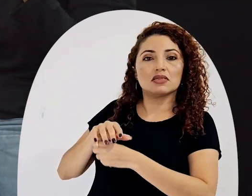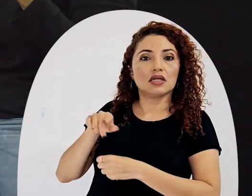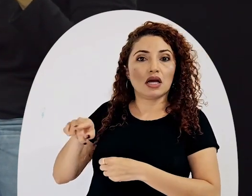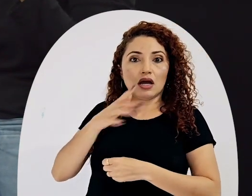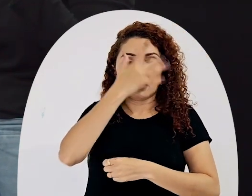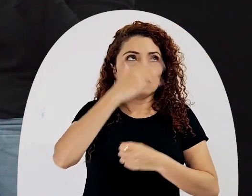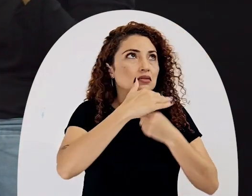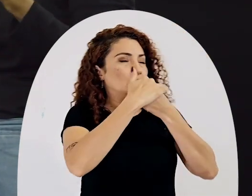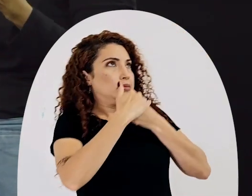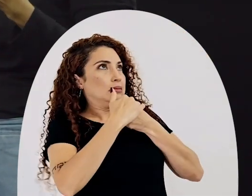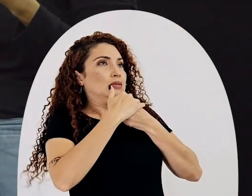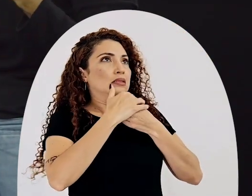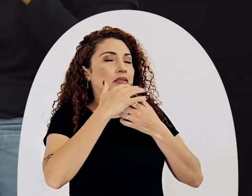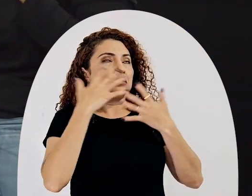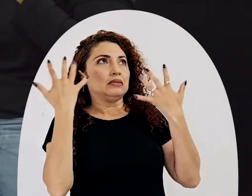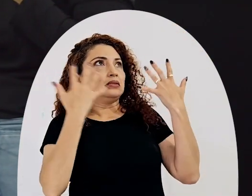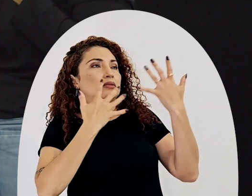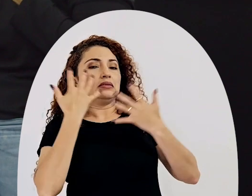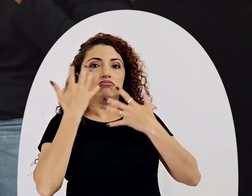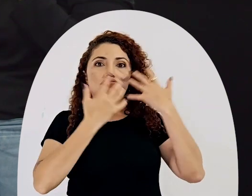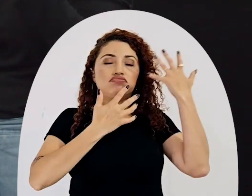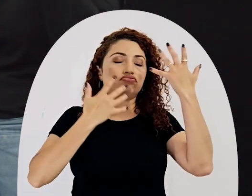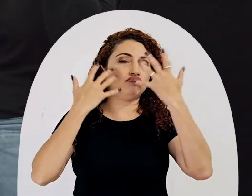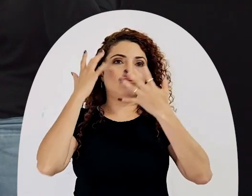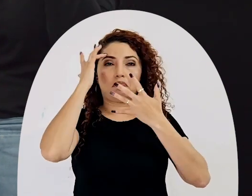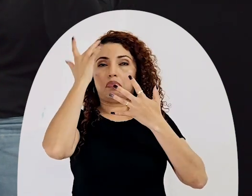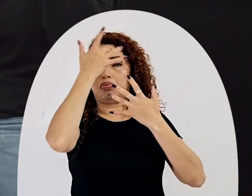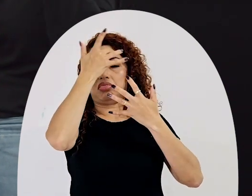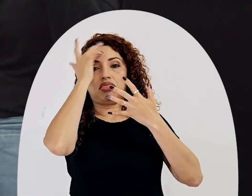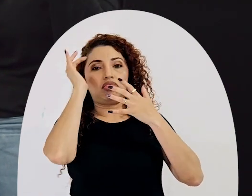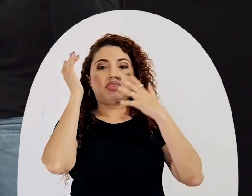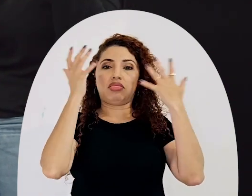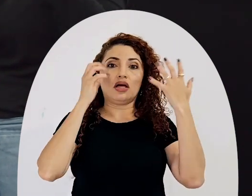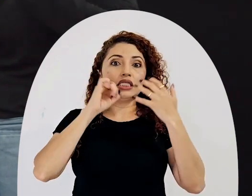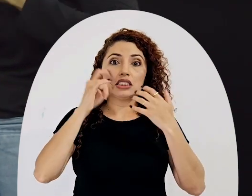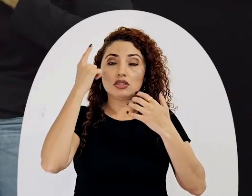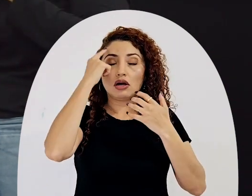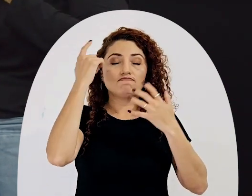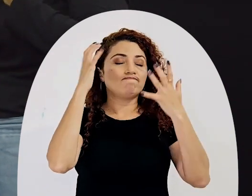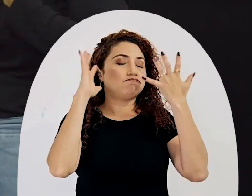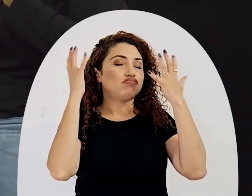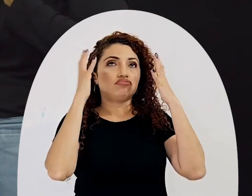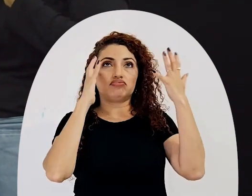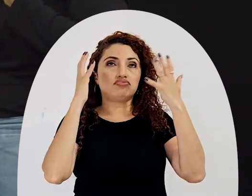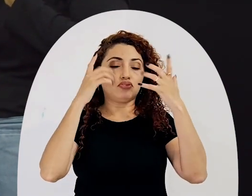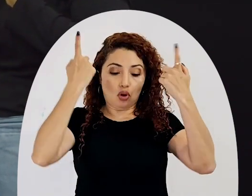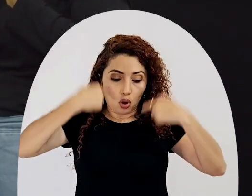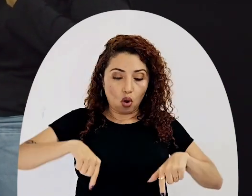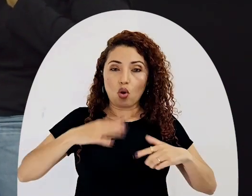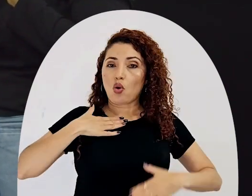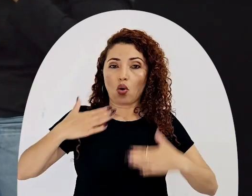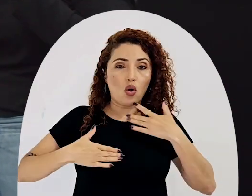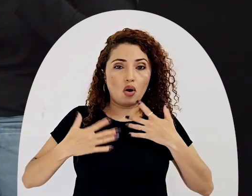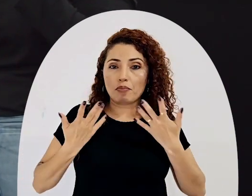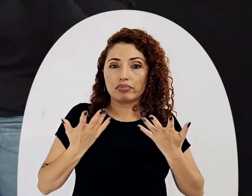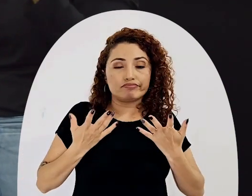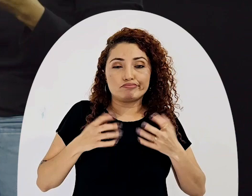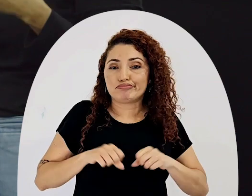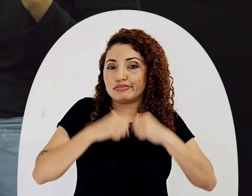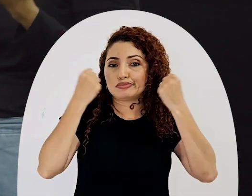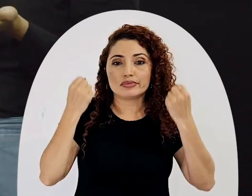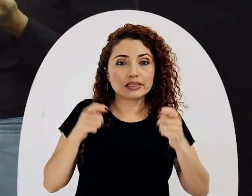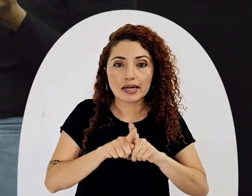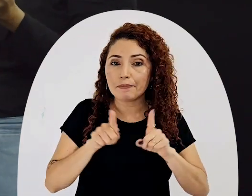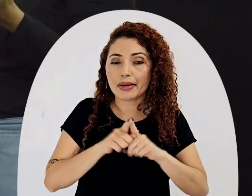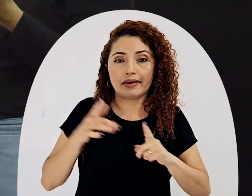de problemas de saúde mental e física. Porque também a nossa cabeça, quando não está legal, a gente sabe, né, como o físico responde e a nossa